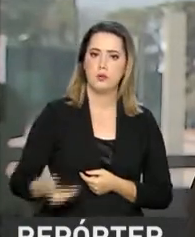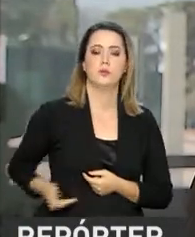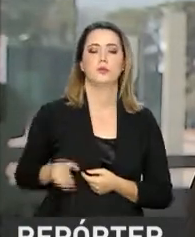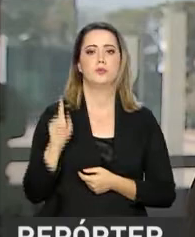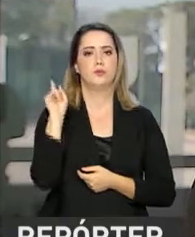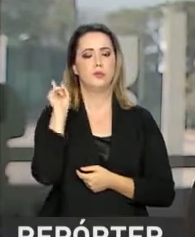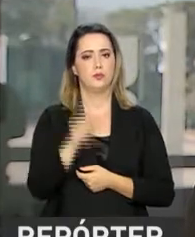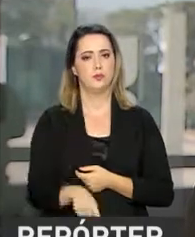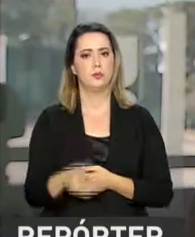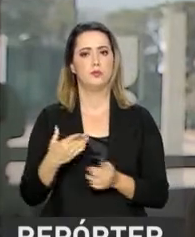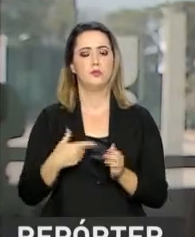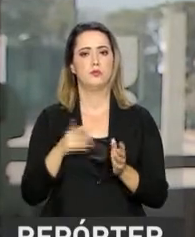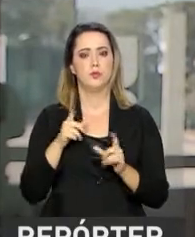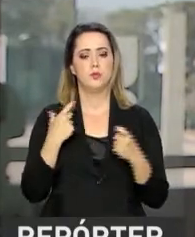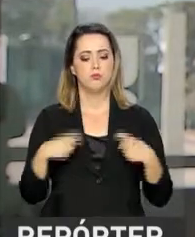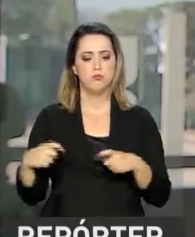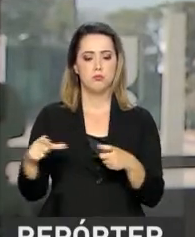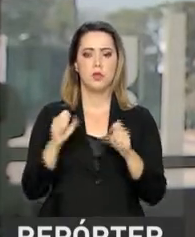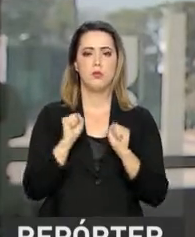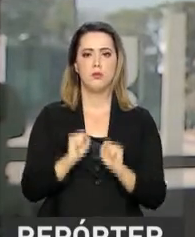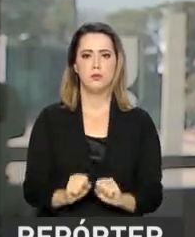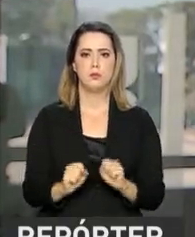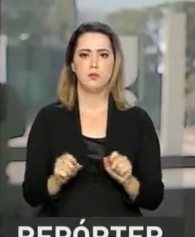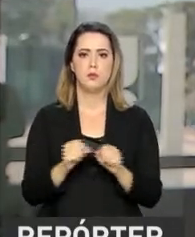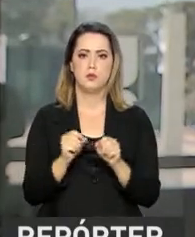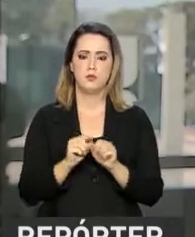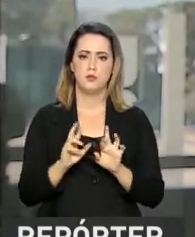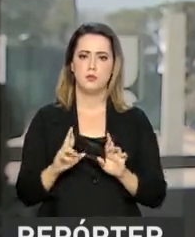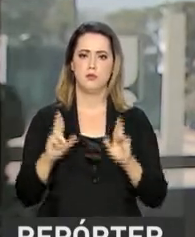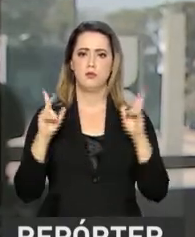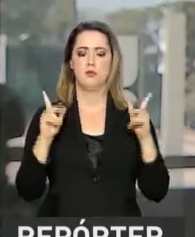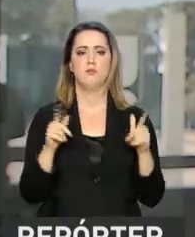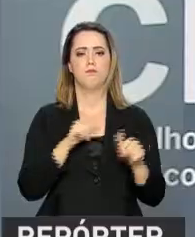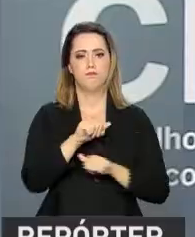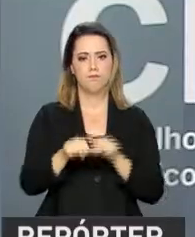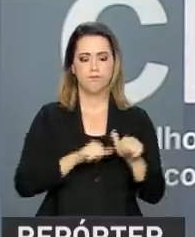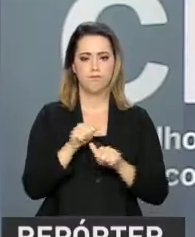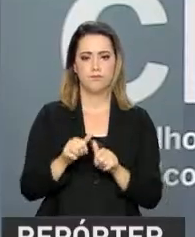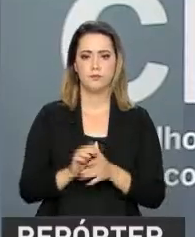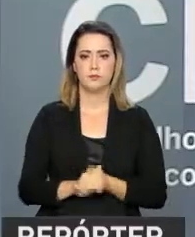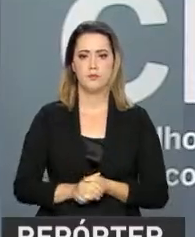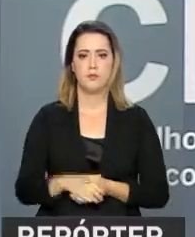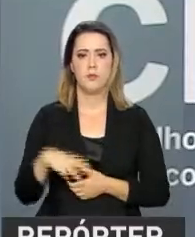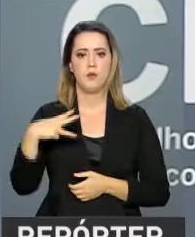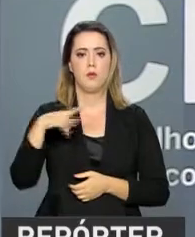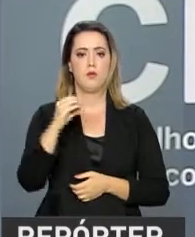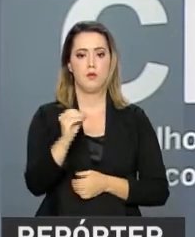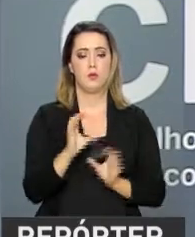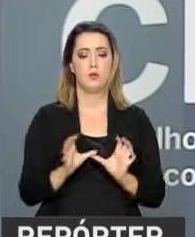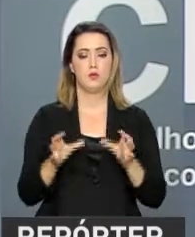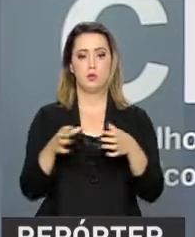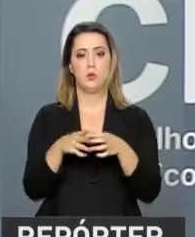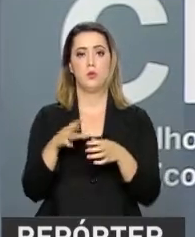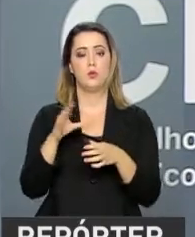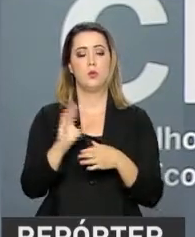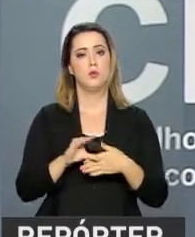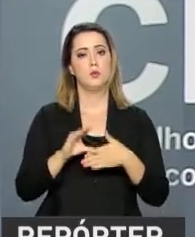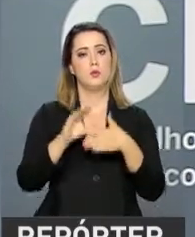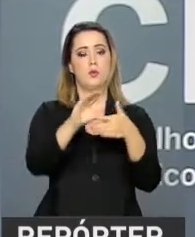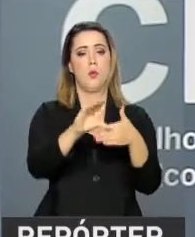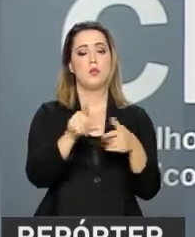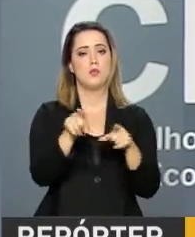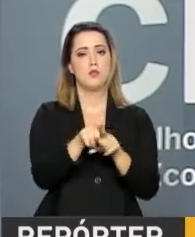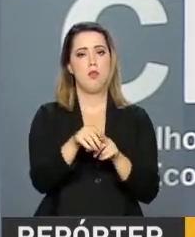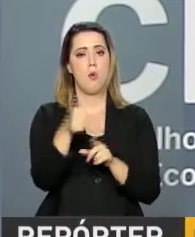é onde se pode realmente fazer uma grande transformação na sociedade. Em março, os integrantes do Conselhão fizeram 15 sugestões